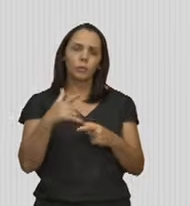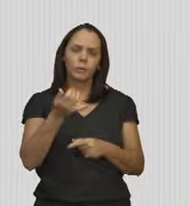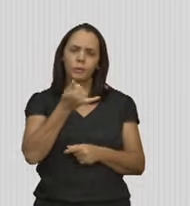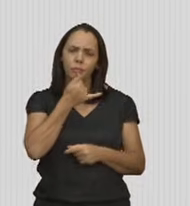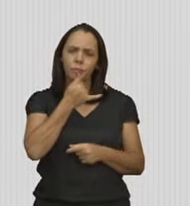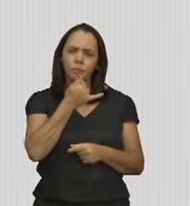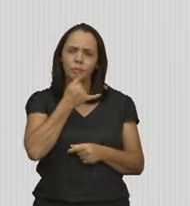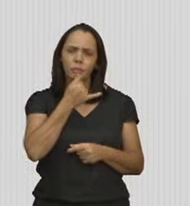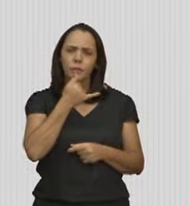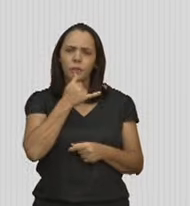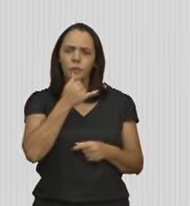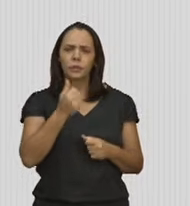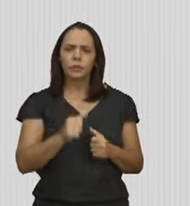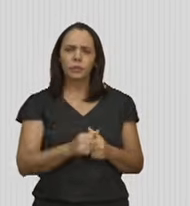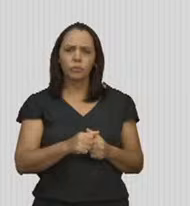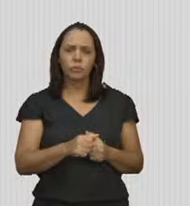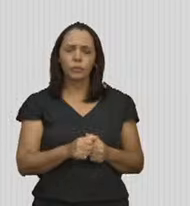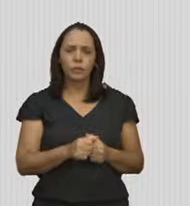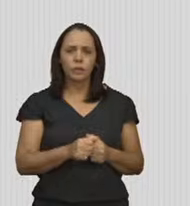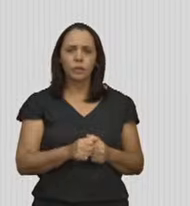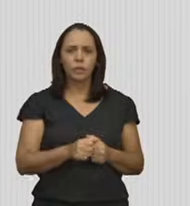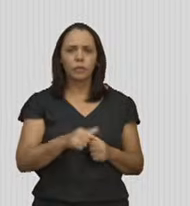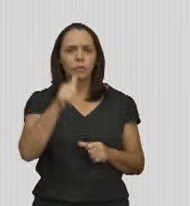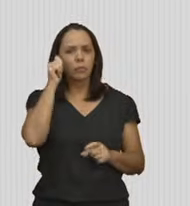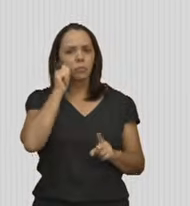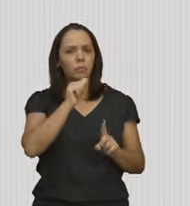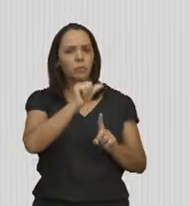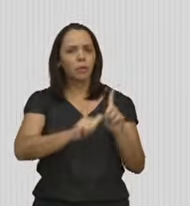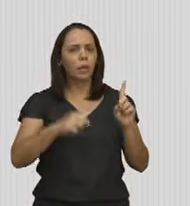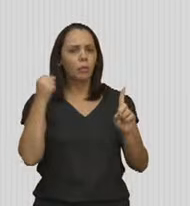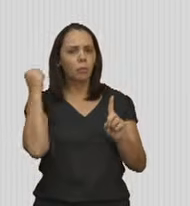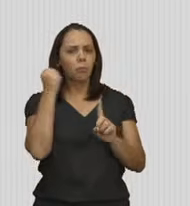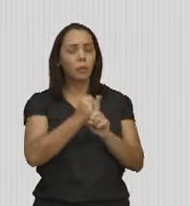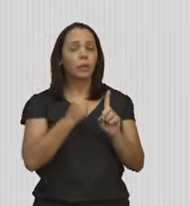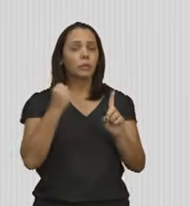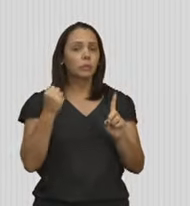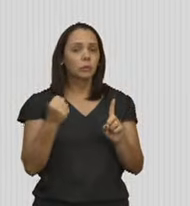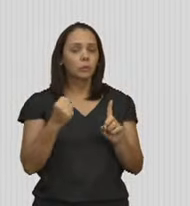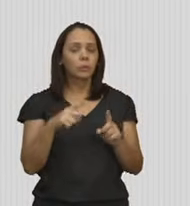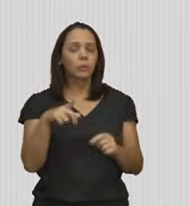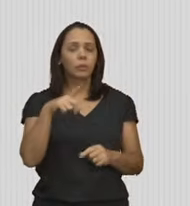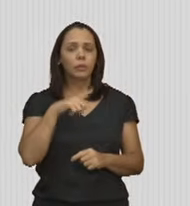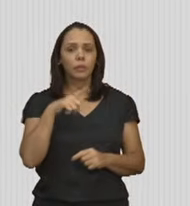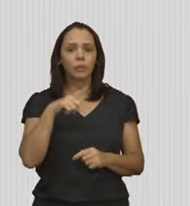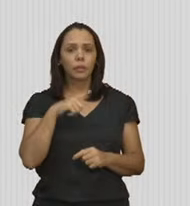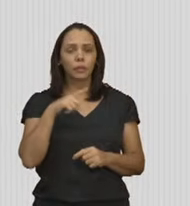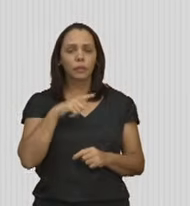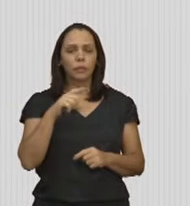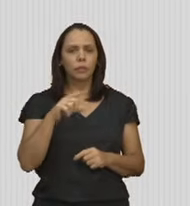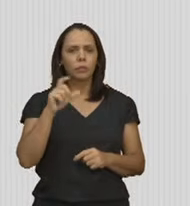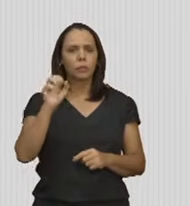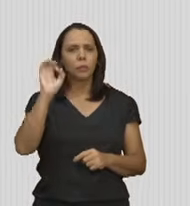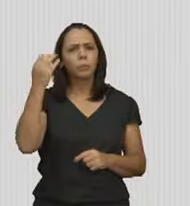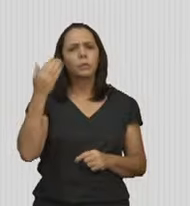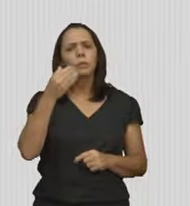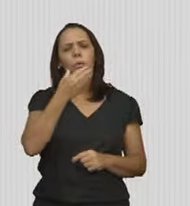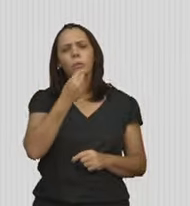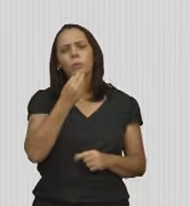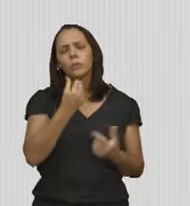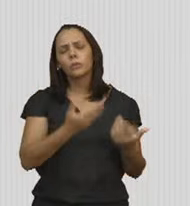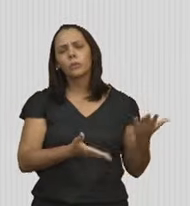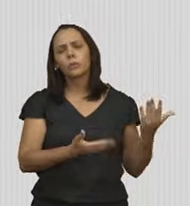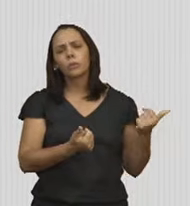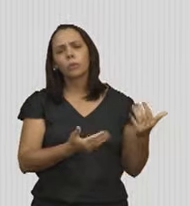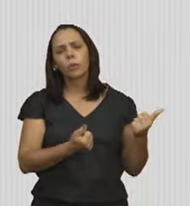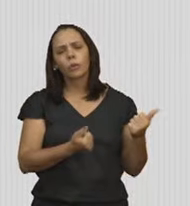tristes, bastante trágicos de feminicídio. A gente teve o acontecimento com aquele rapaz